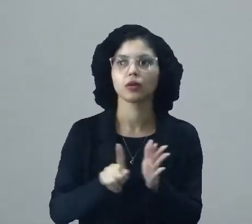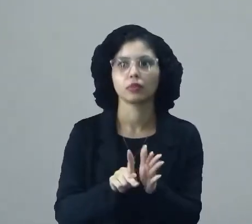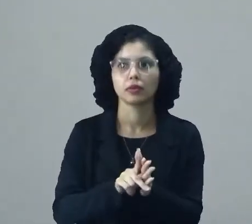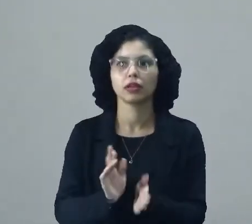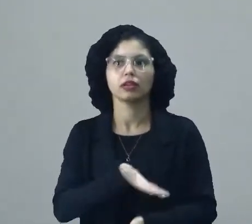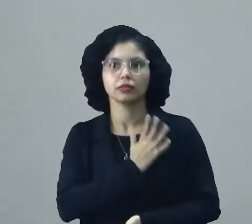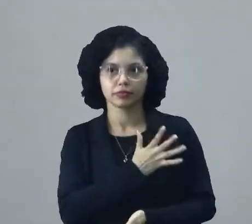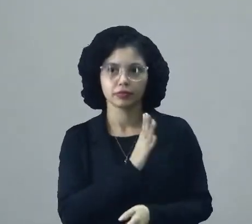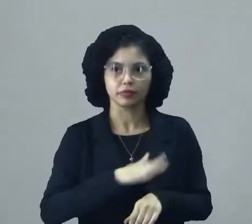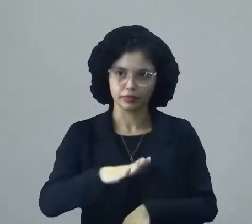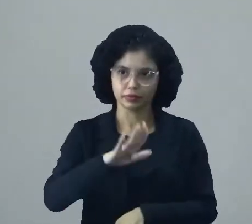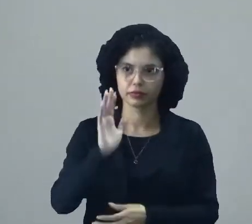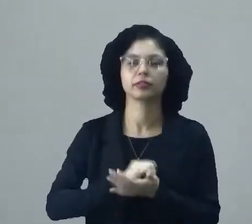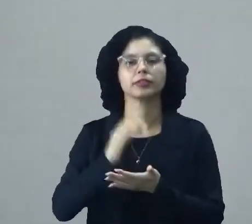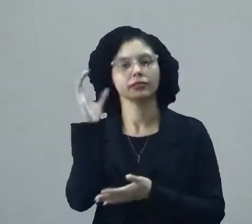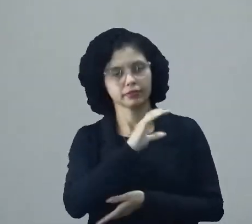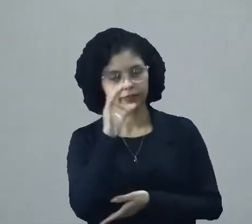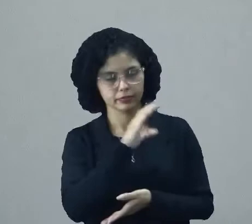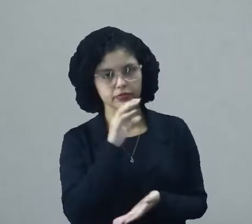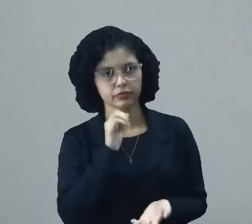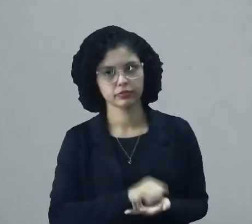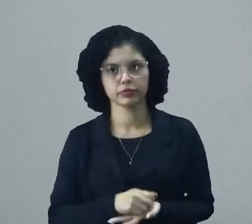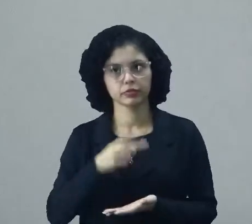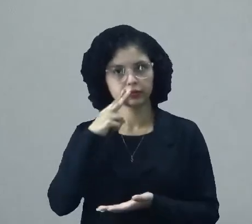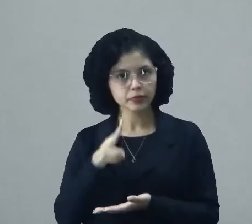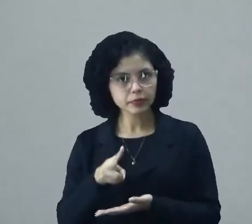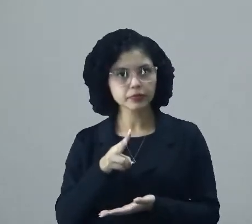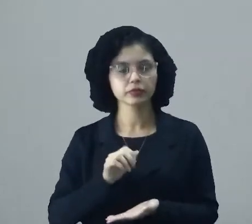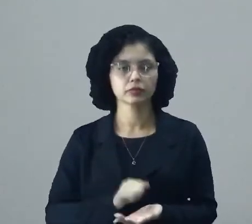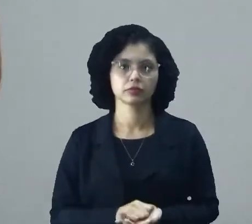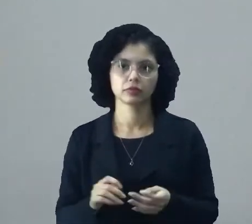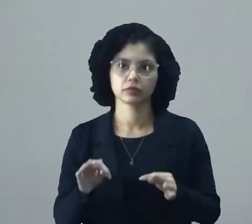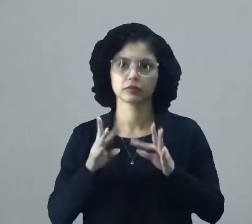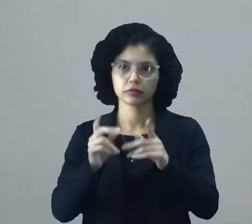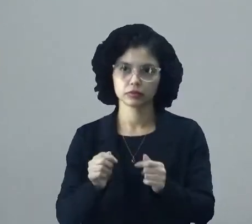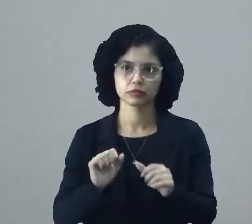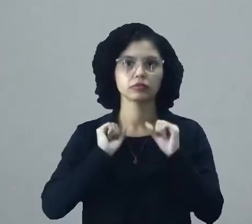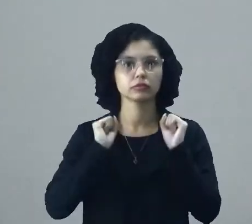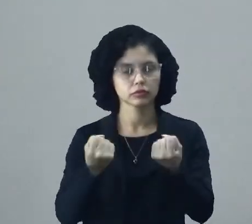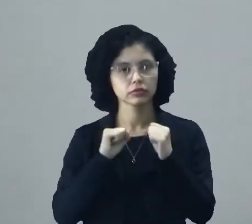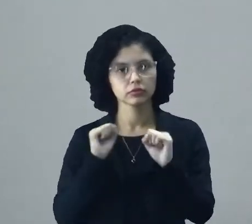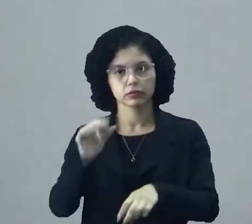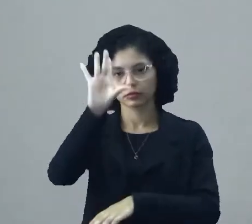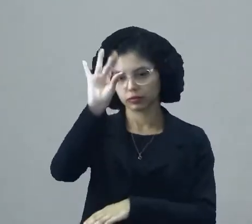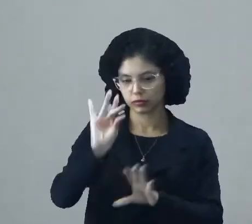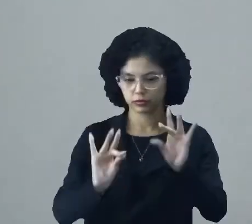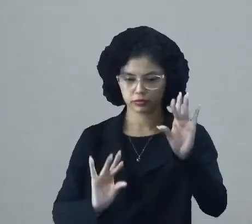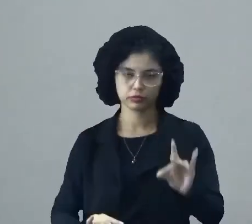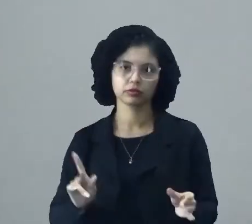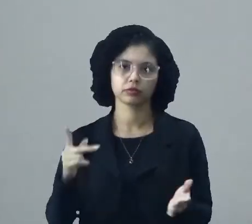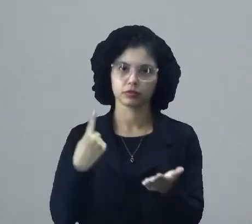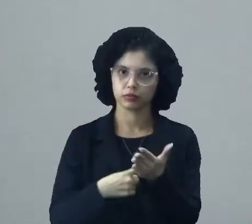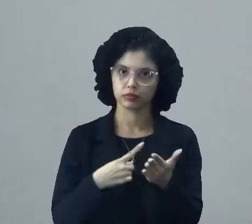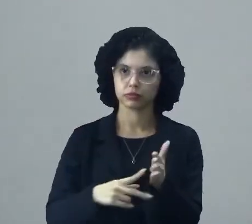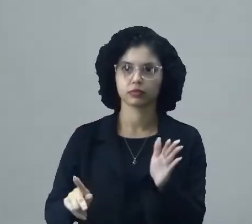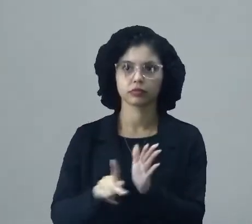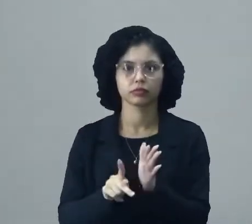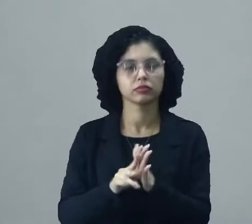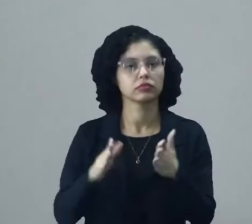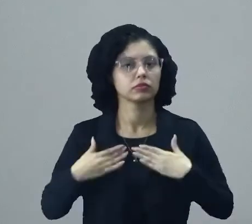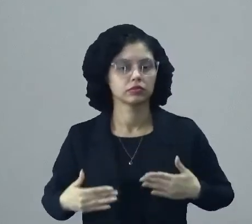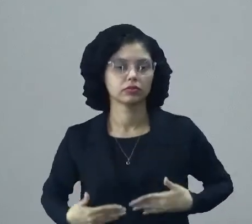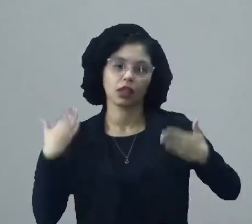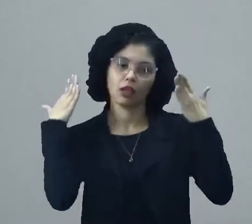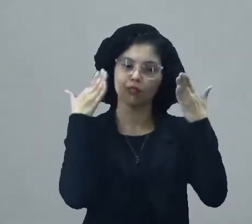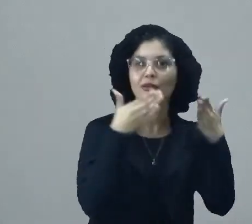cardio a gente vai estar ali mais acelerado, mais intenso. Então, vejo que tudo é ginástica, mas cada uma vai condicionando o seu